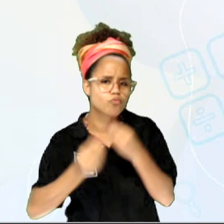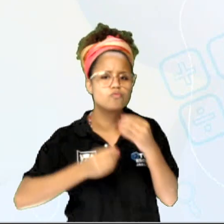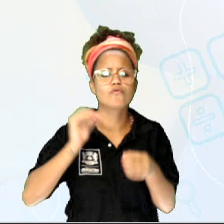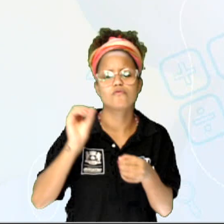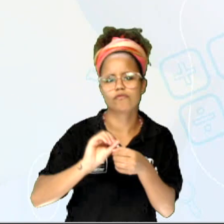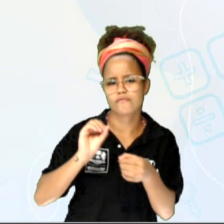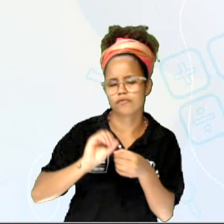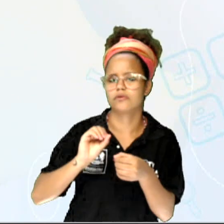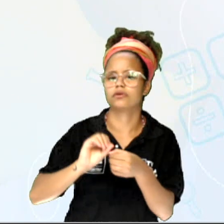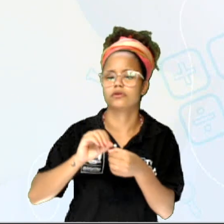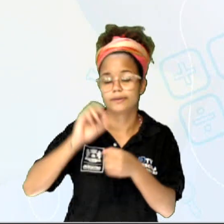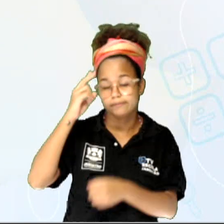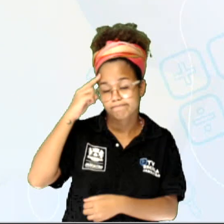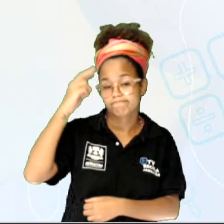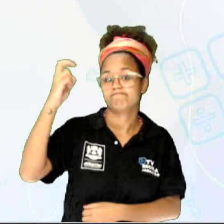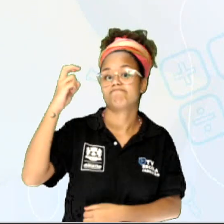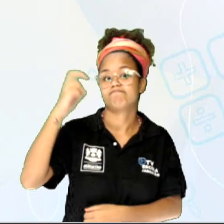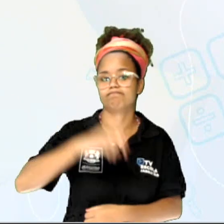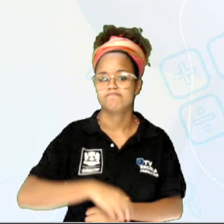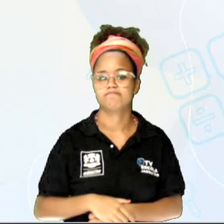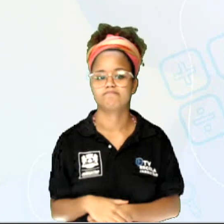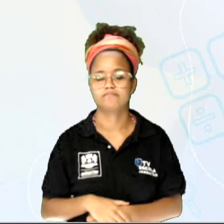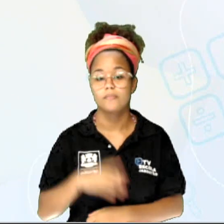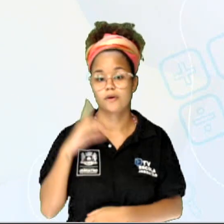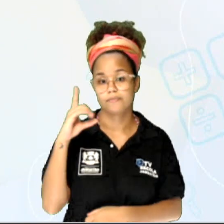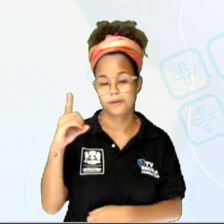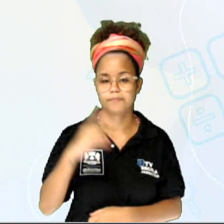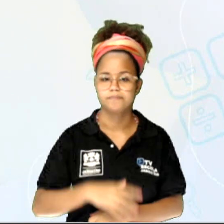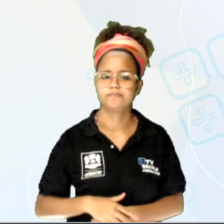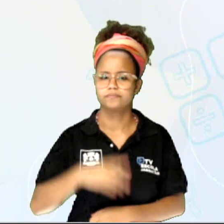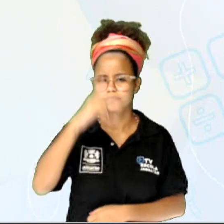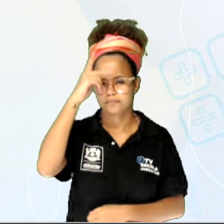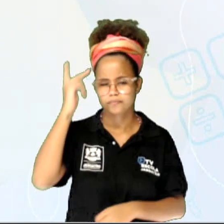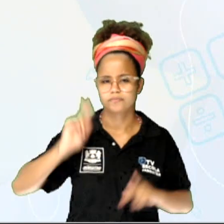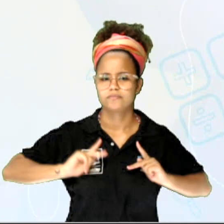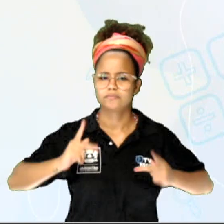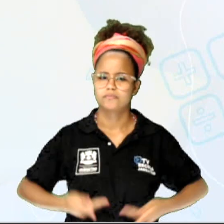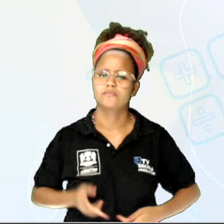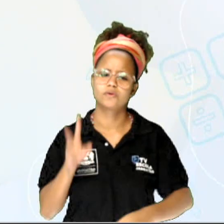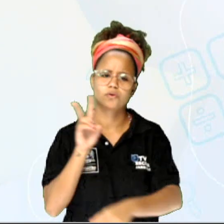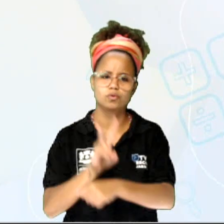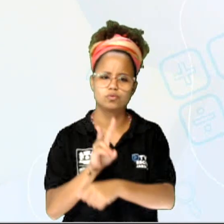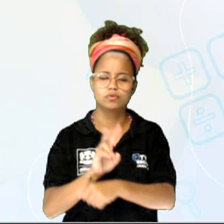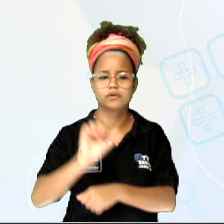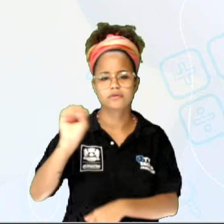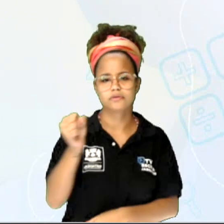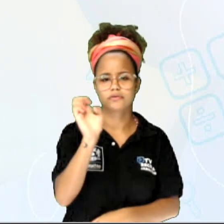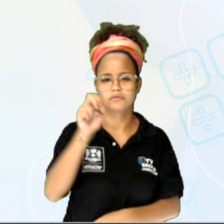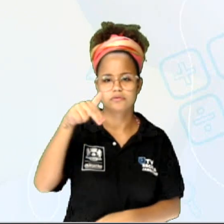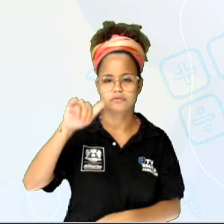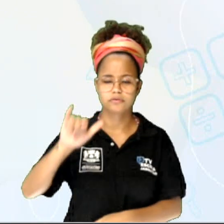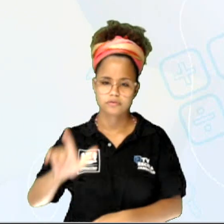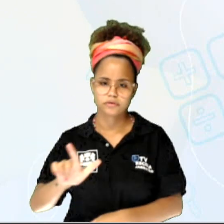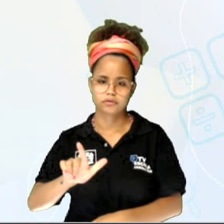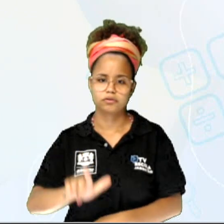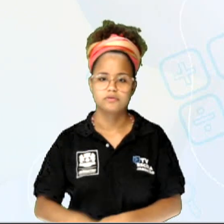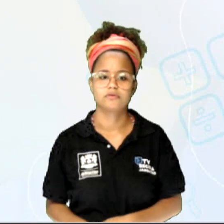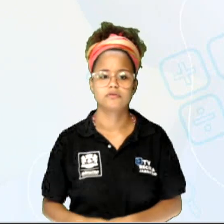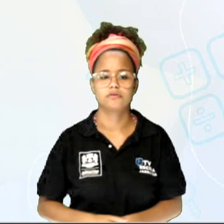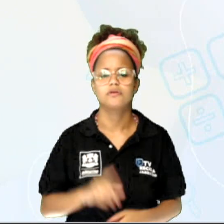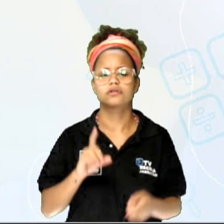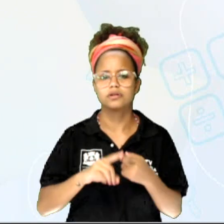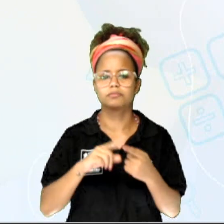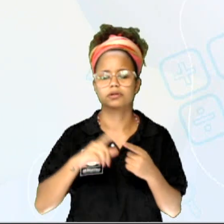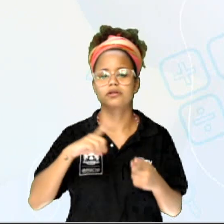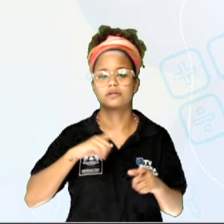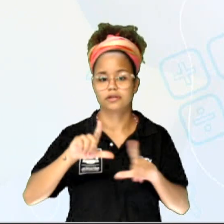de ser de uma forma inteligente, né? D. Um cidadão cuidadoso e senil. Observe que a palavra senil aparece também no item